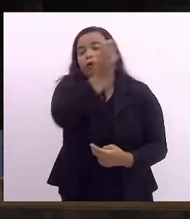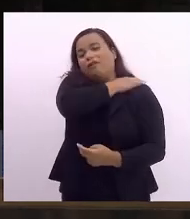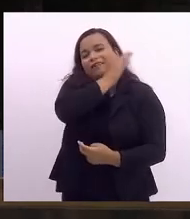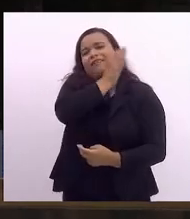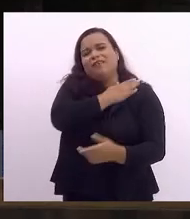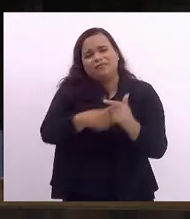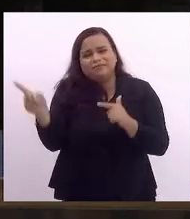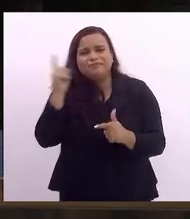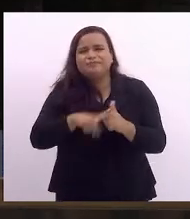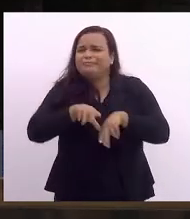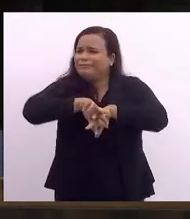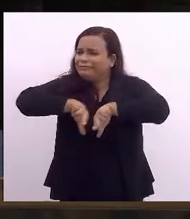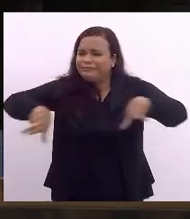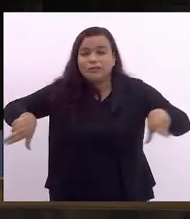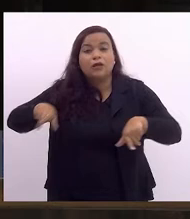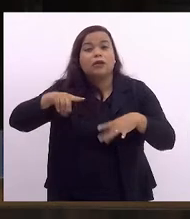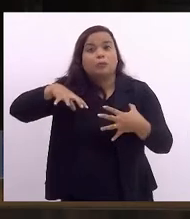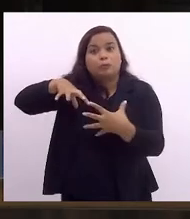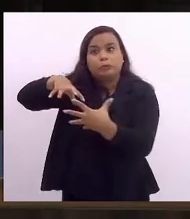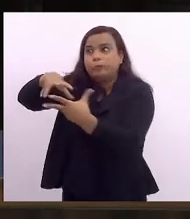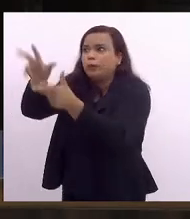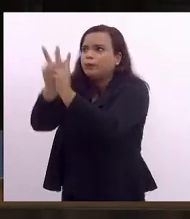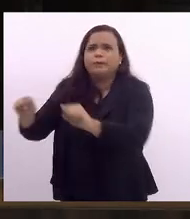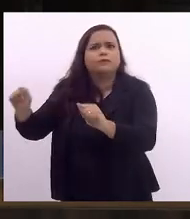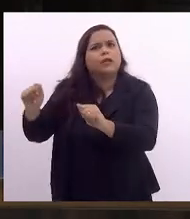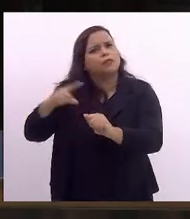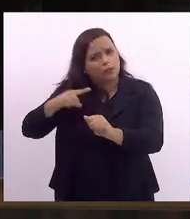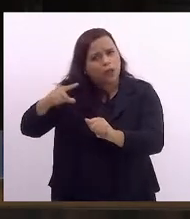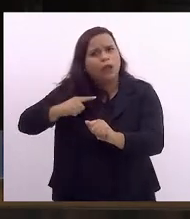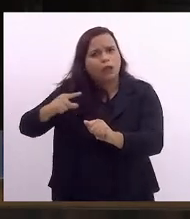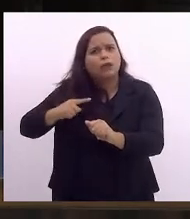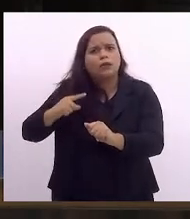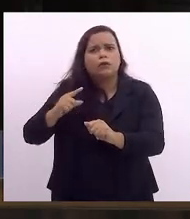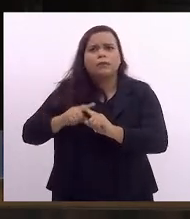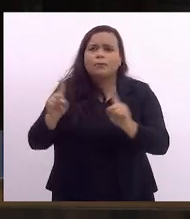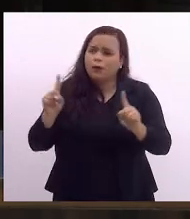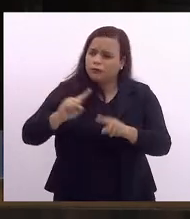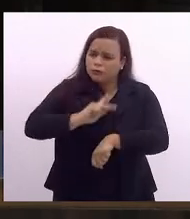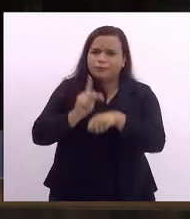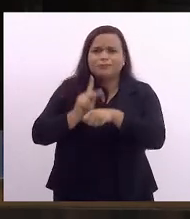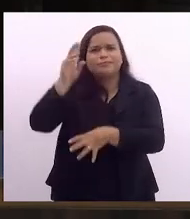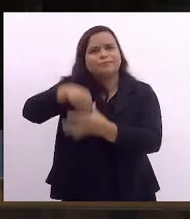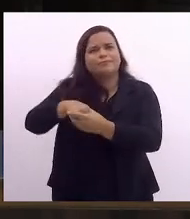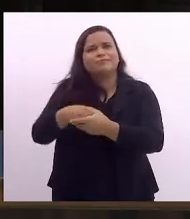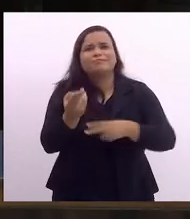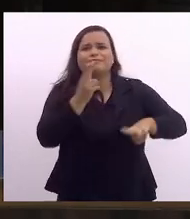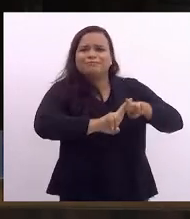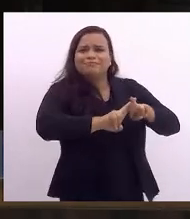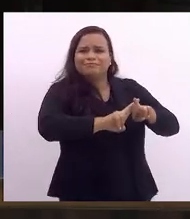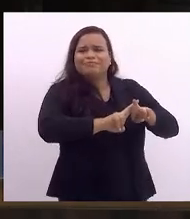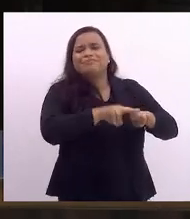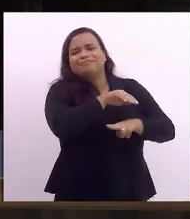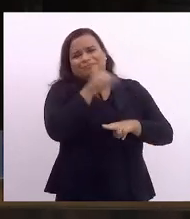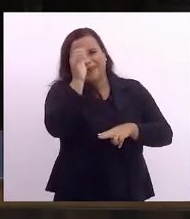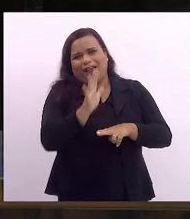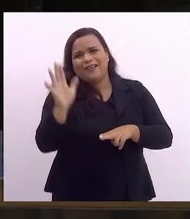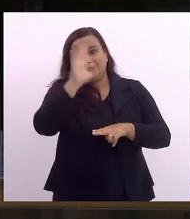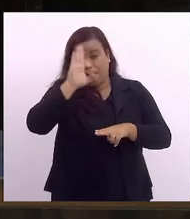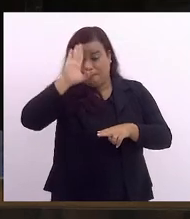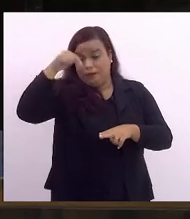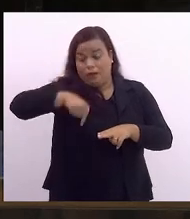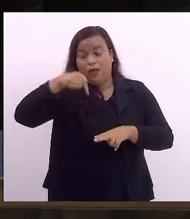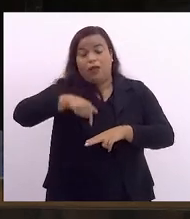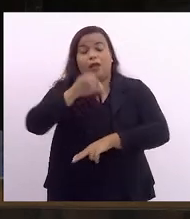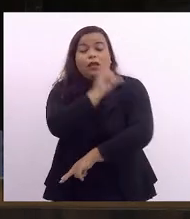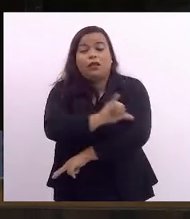está controlada ou erradicada no nosso país e no nosso sistema prisional, ela, especialmente aqui no estado do